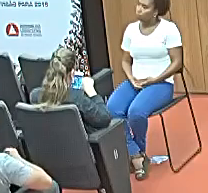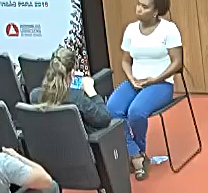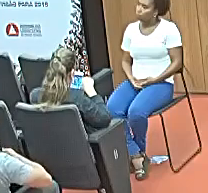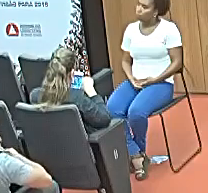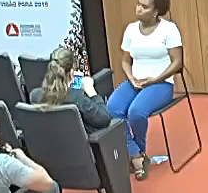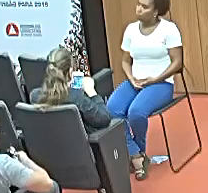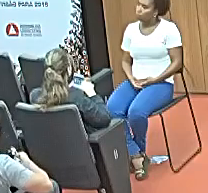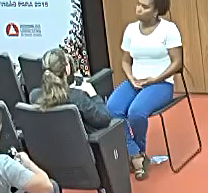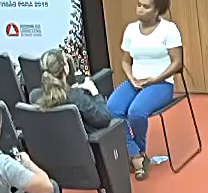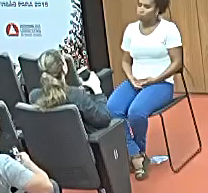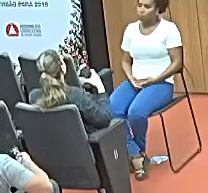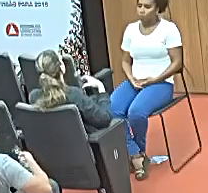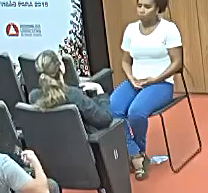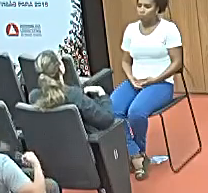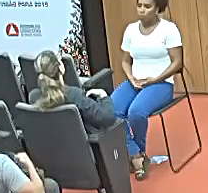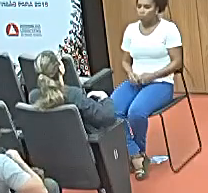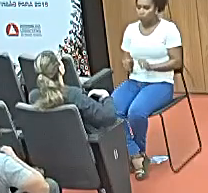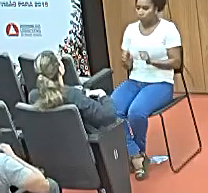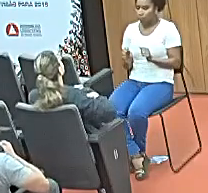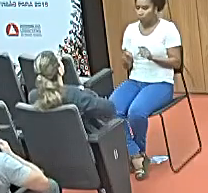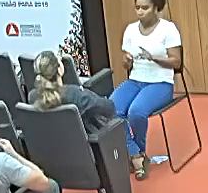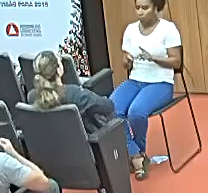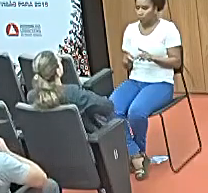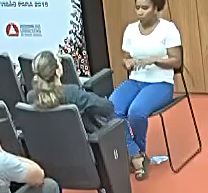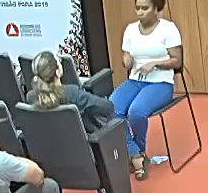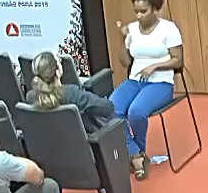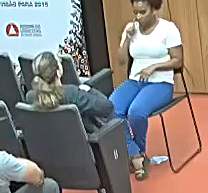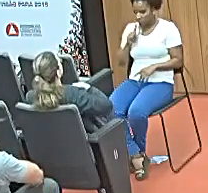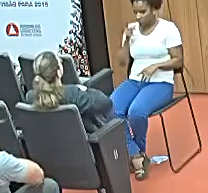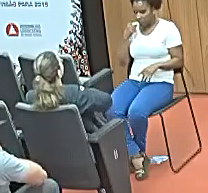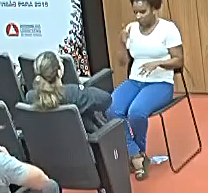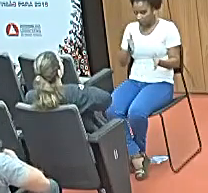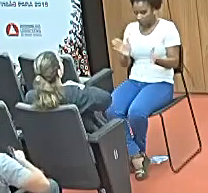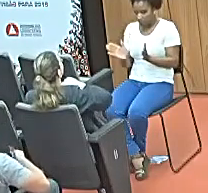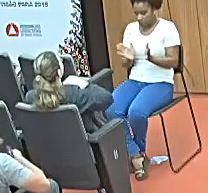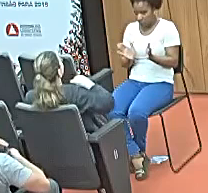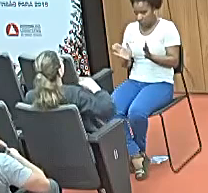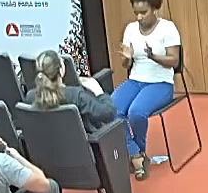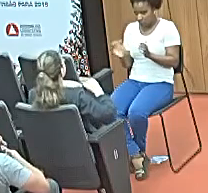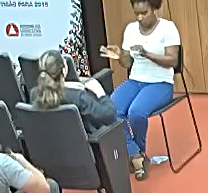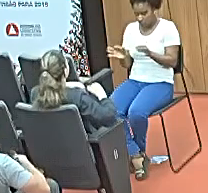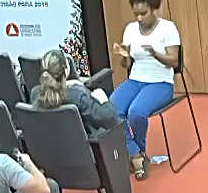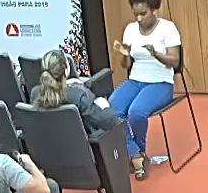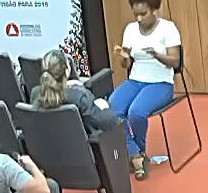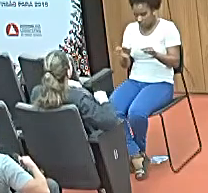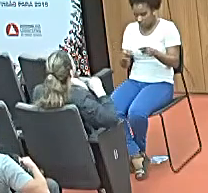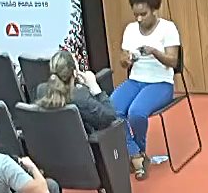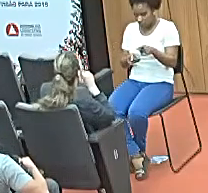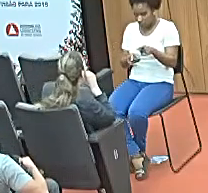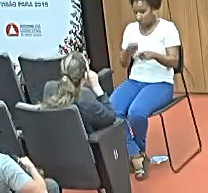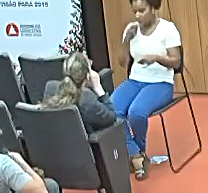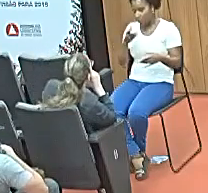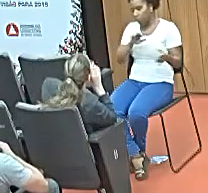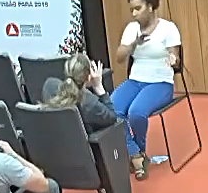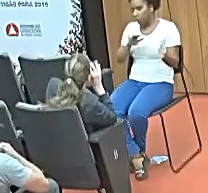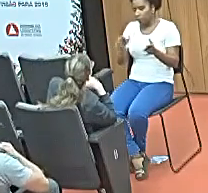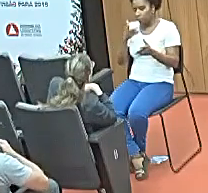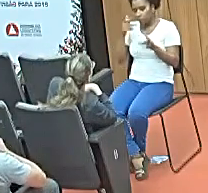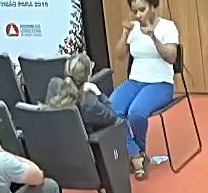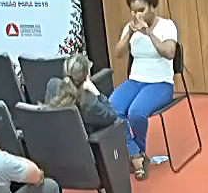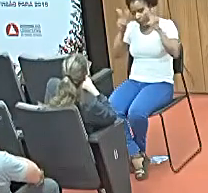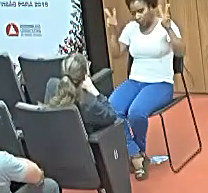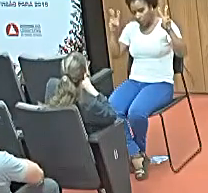acontecem promovendo evitar promovendo evitando ajude a promover na solução dos conflitos evitando a